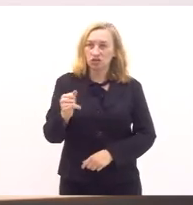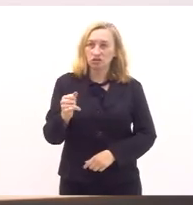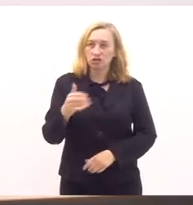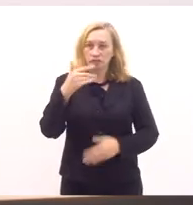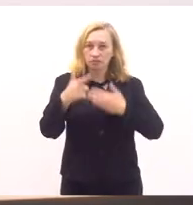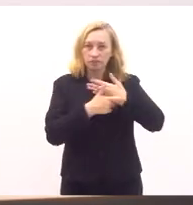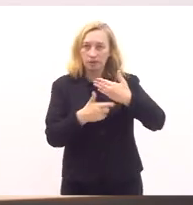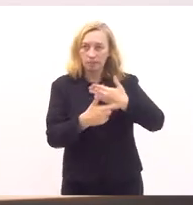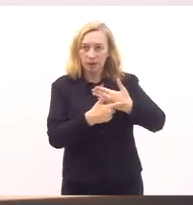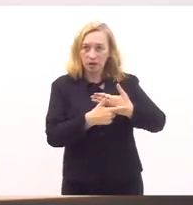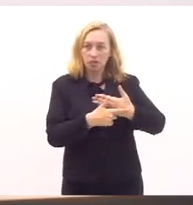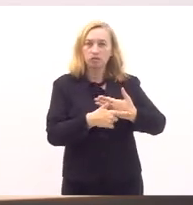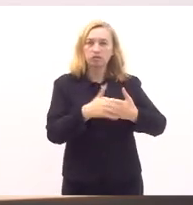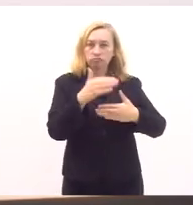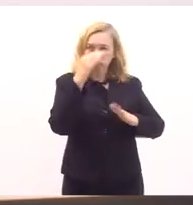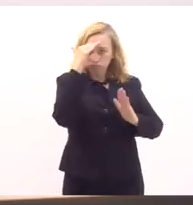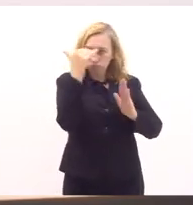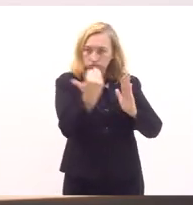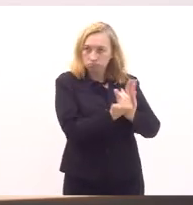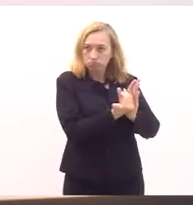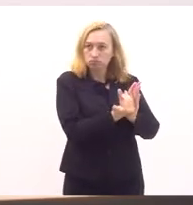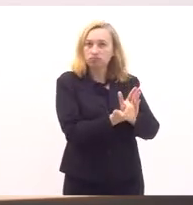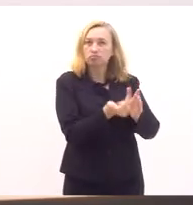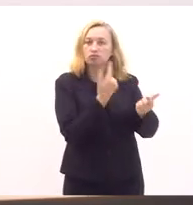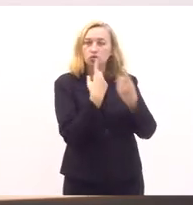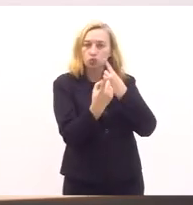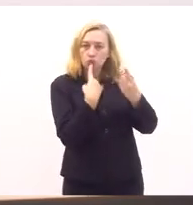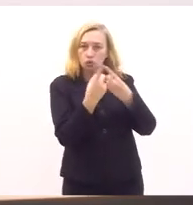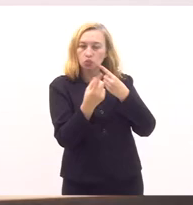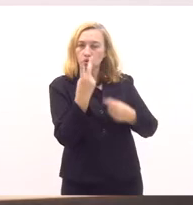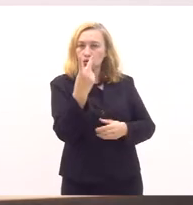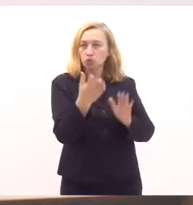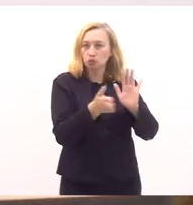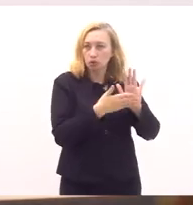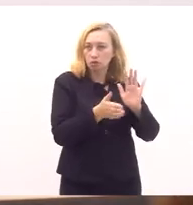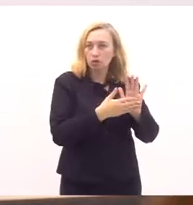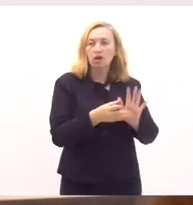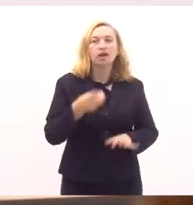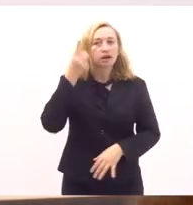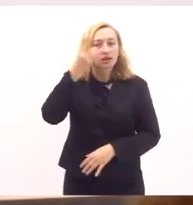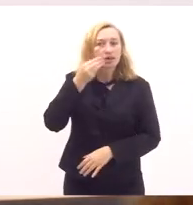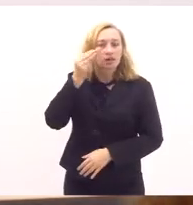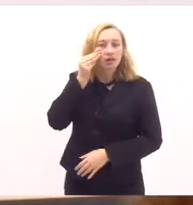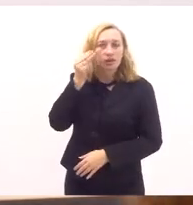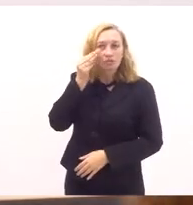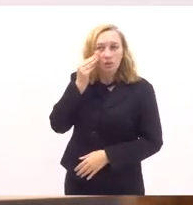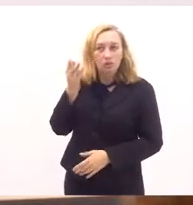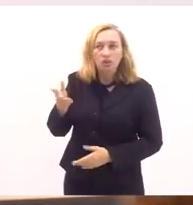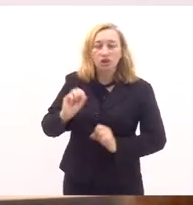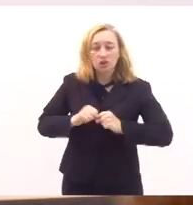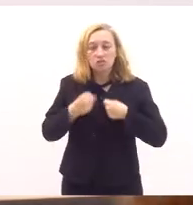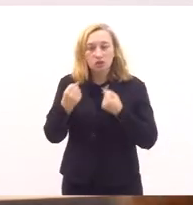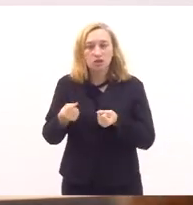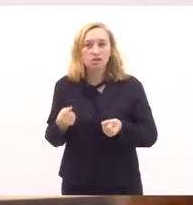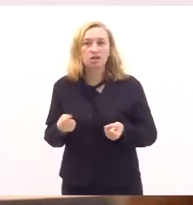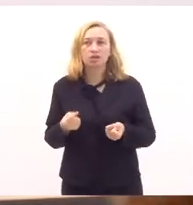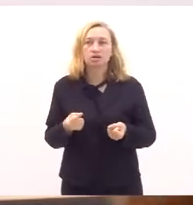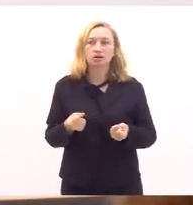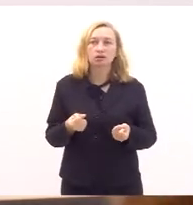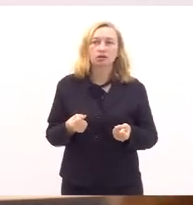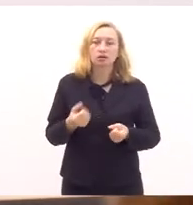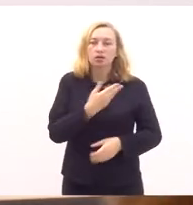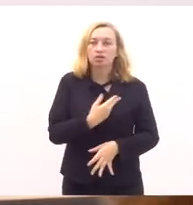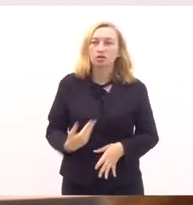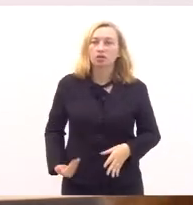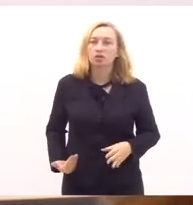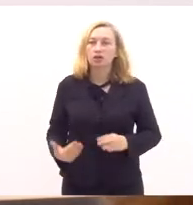dele, discutiu, debateu, existem duas propostas. A deputada Mônica Francisco está se esforçando o máximo para que o